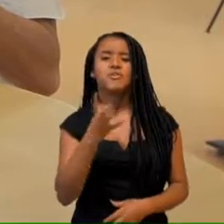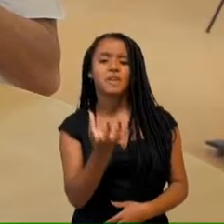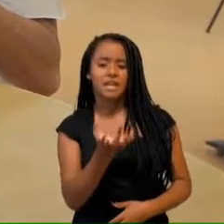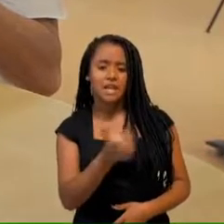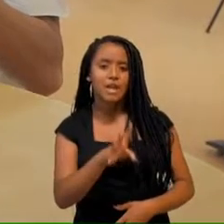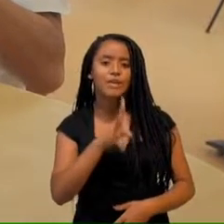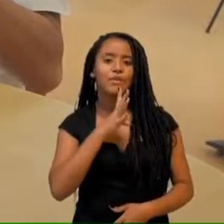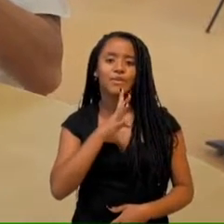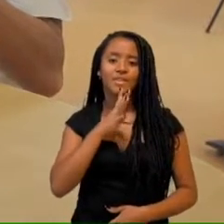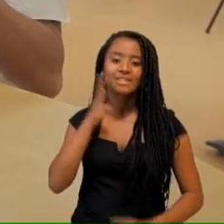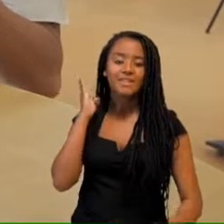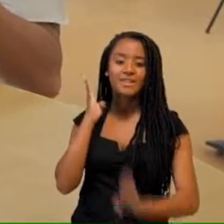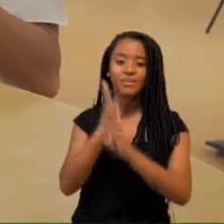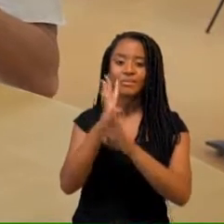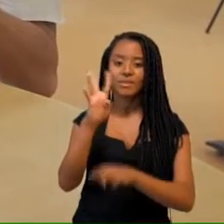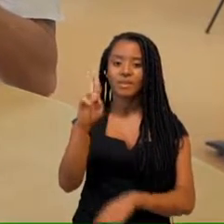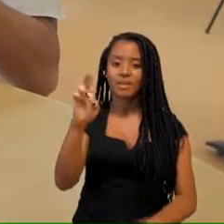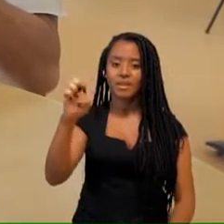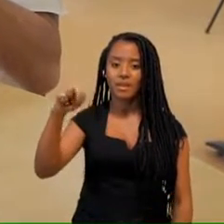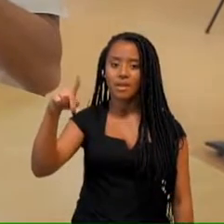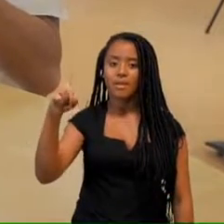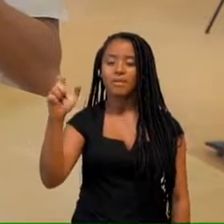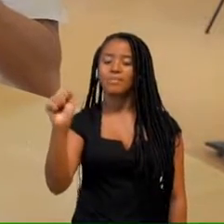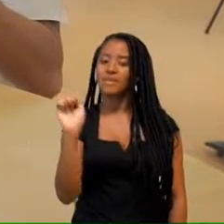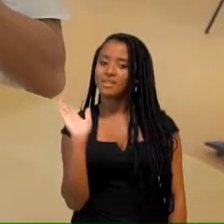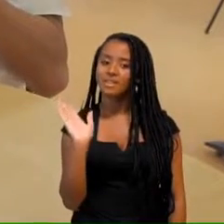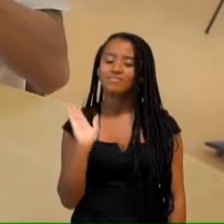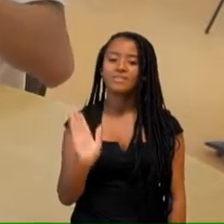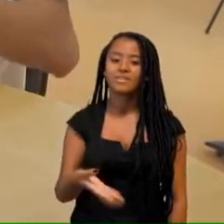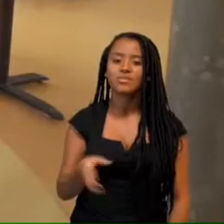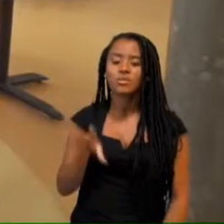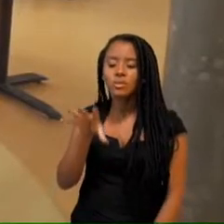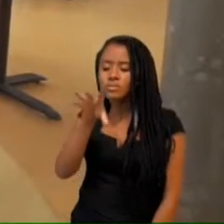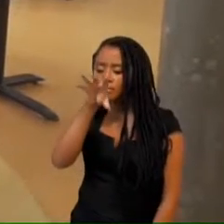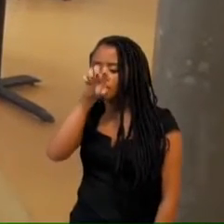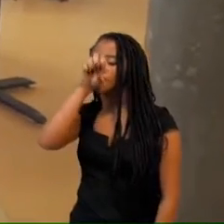oportunidade vou encontrar com a Brenda que eu já tô sentindo o cheiro do